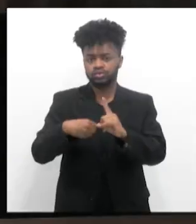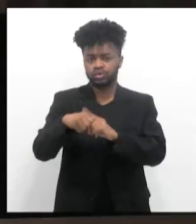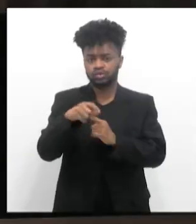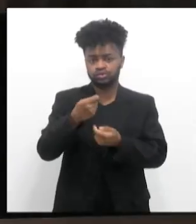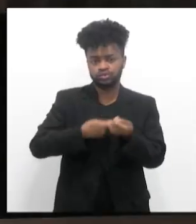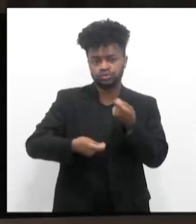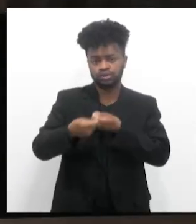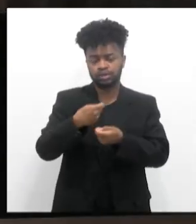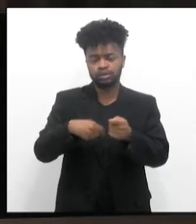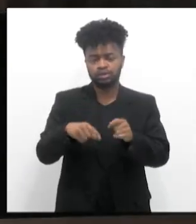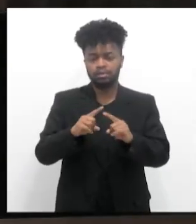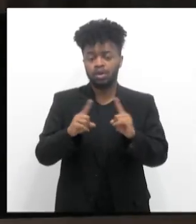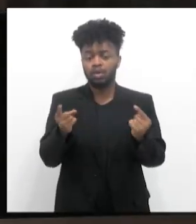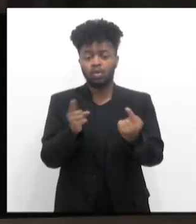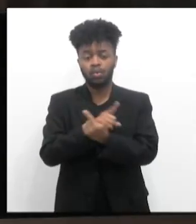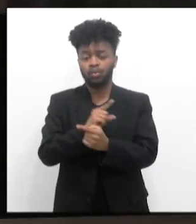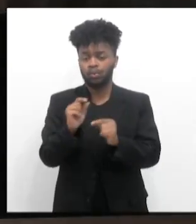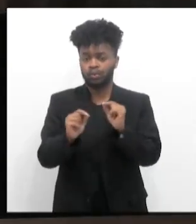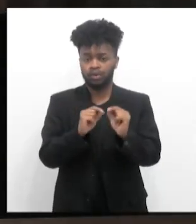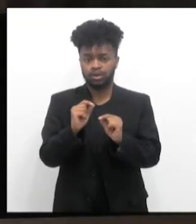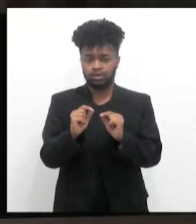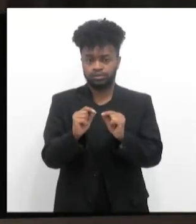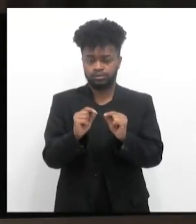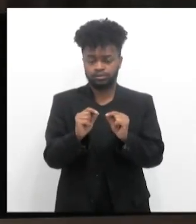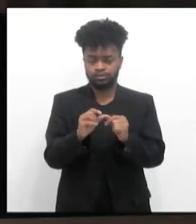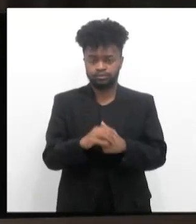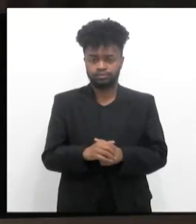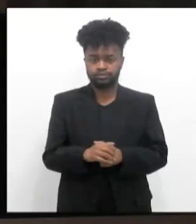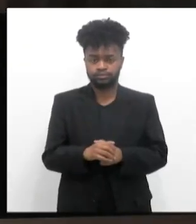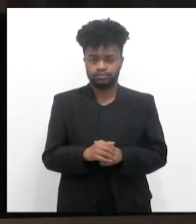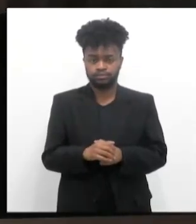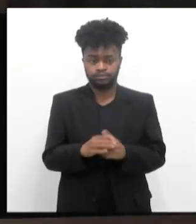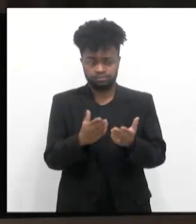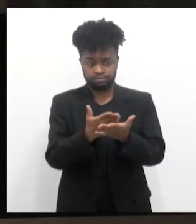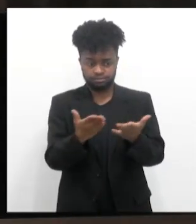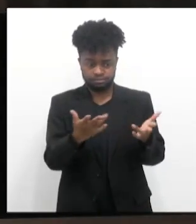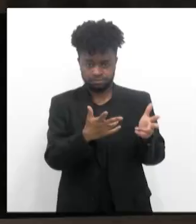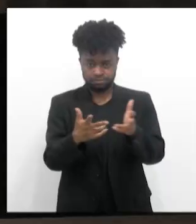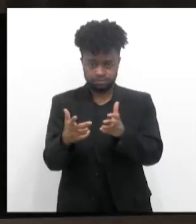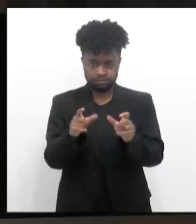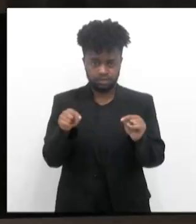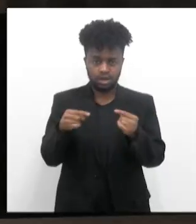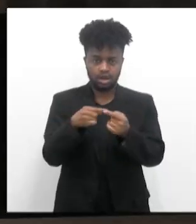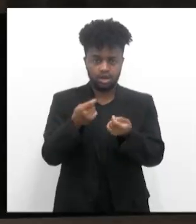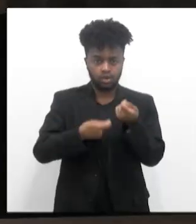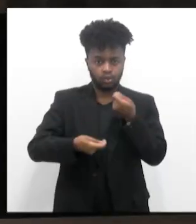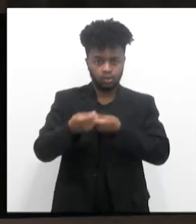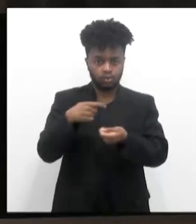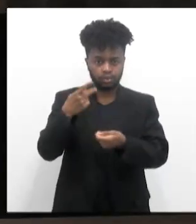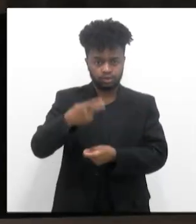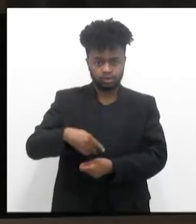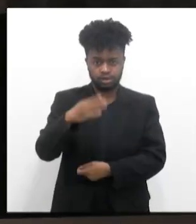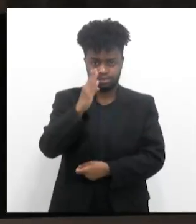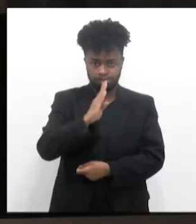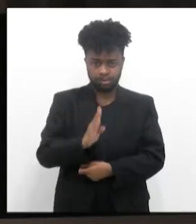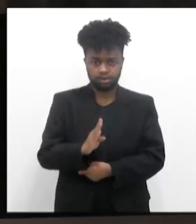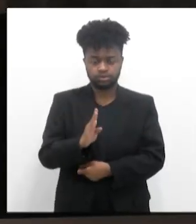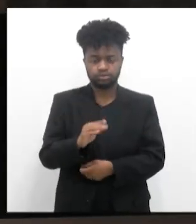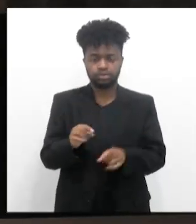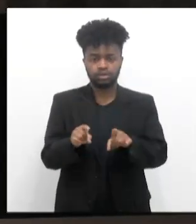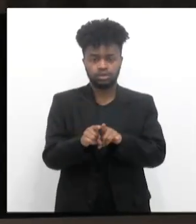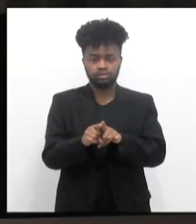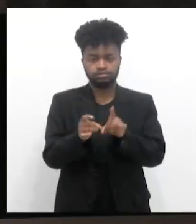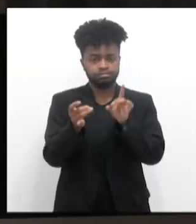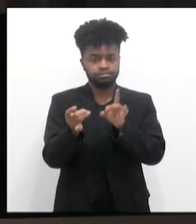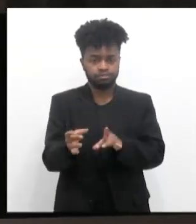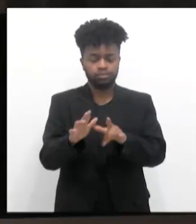socioeconômico, muito pelo contrário. O que eles veem na economia brasileira, deixada inclusive pelo